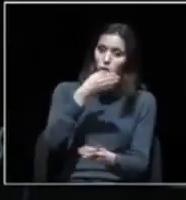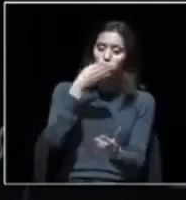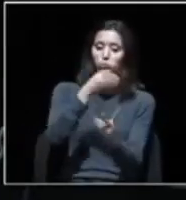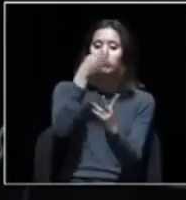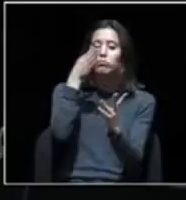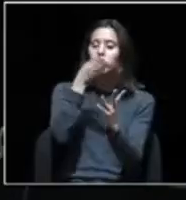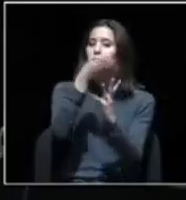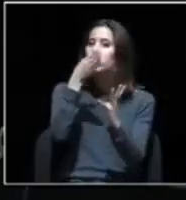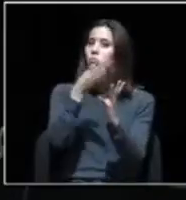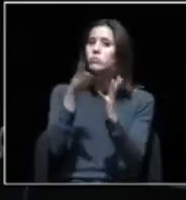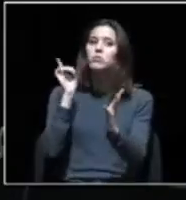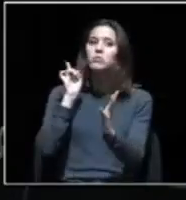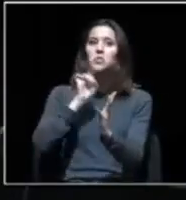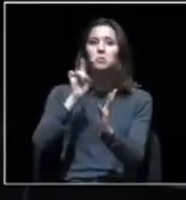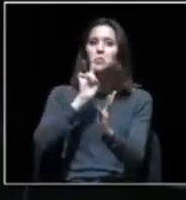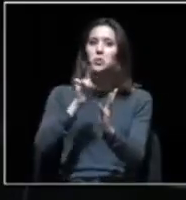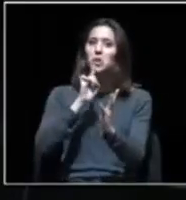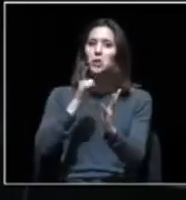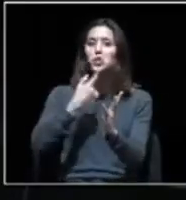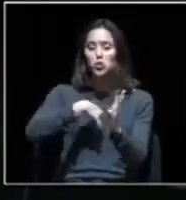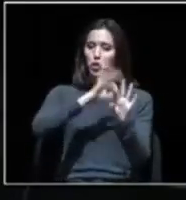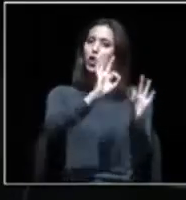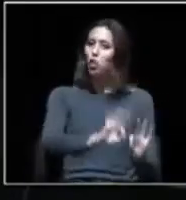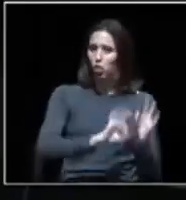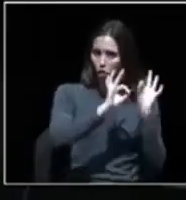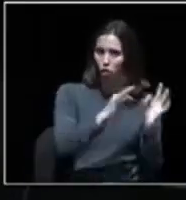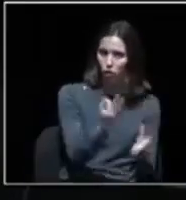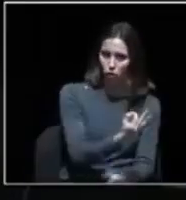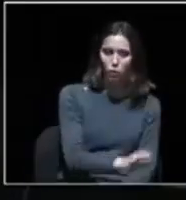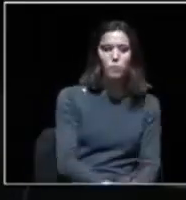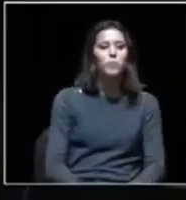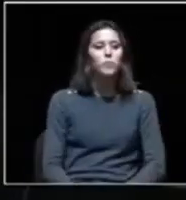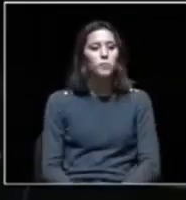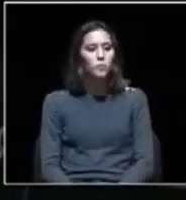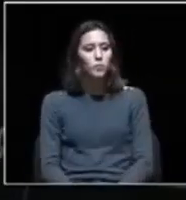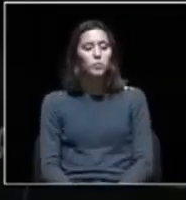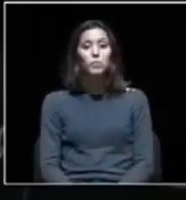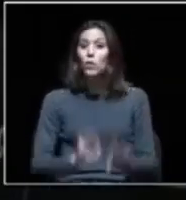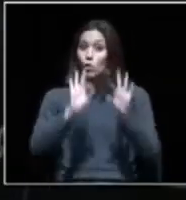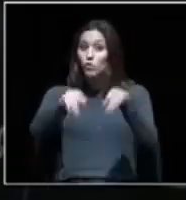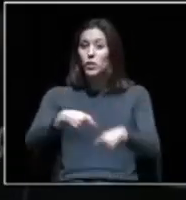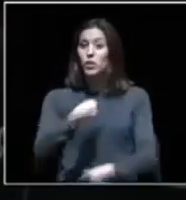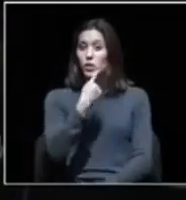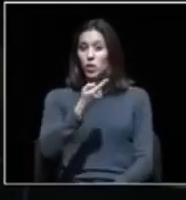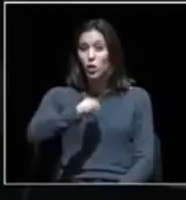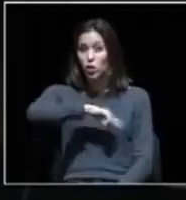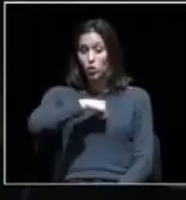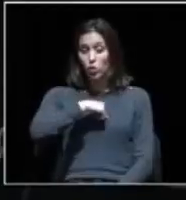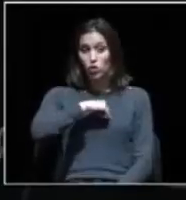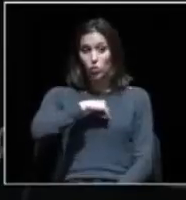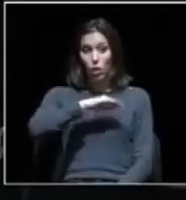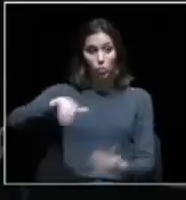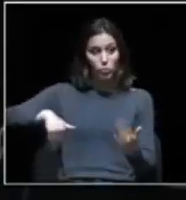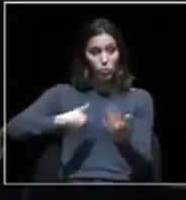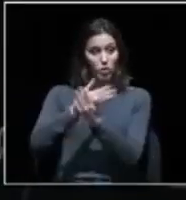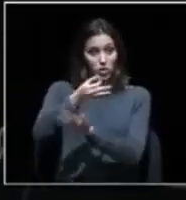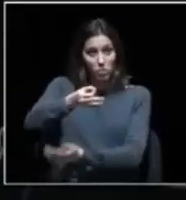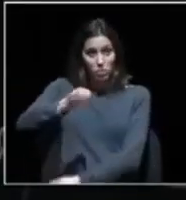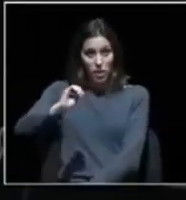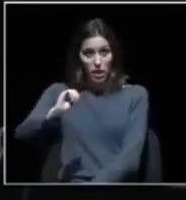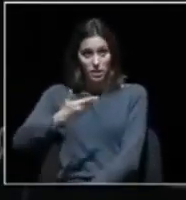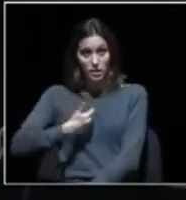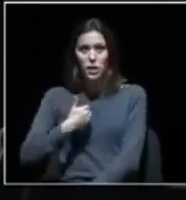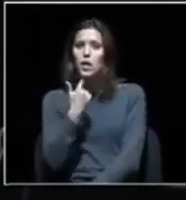aspectos essenciais e, por isso mesmo, votá-la-emos a favor. Por fim, dizer ainda que nos considerandos da proposta do PSD é